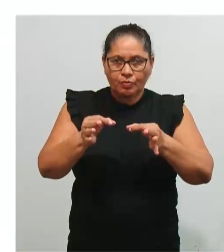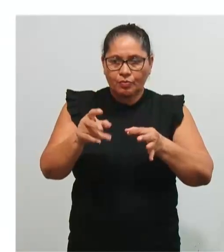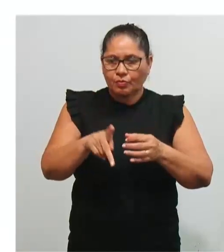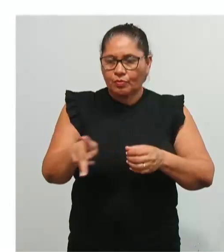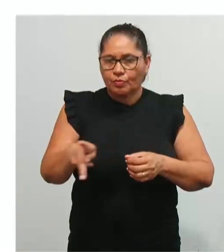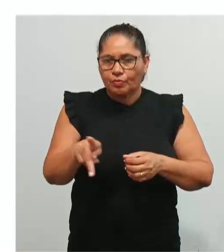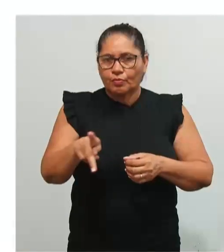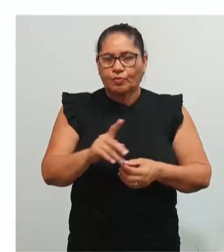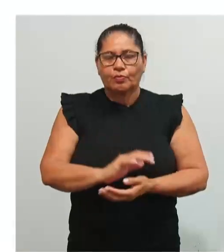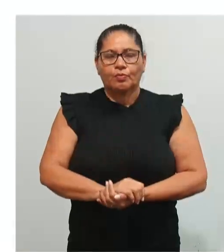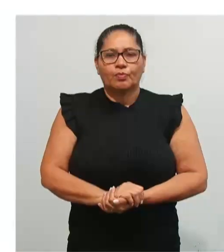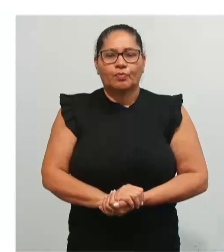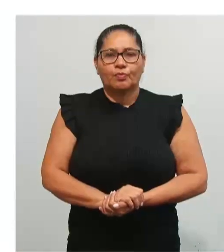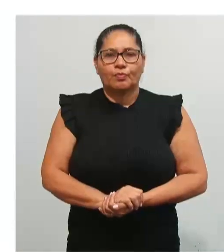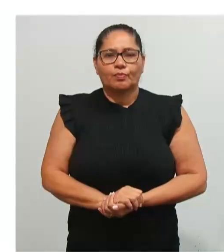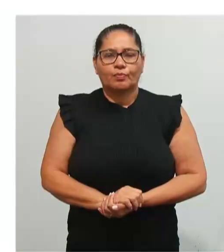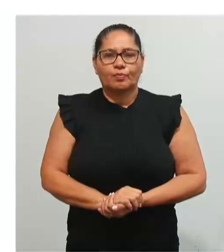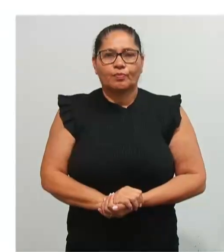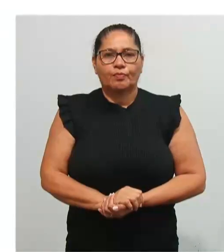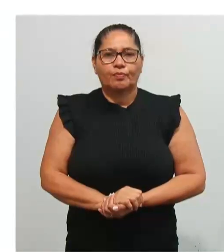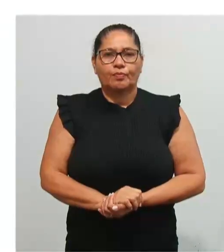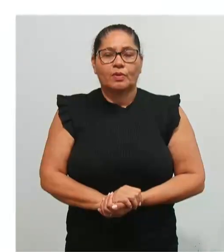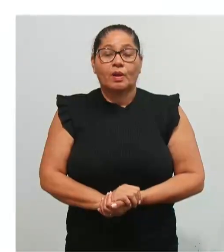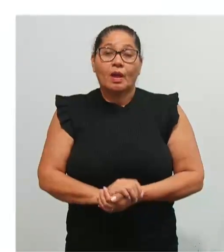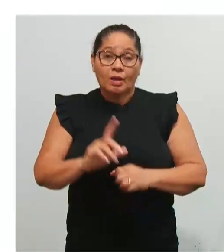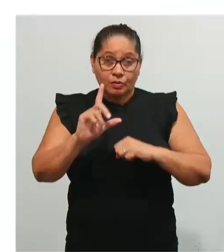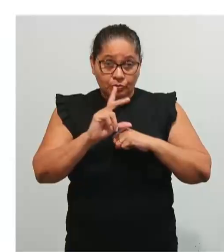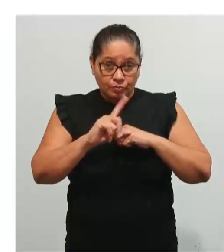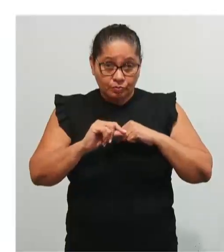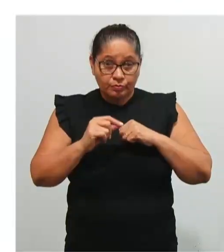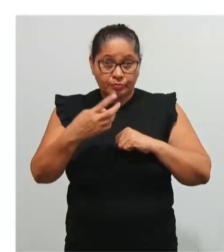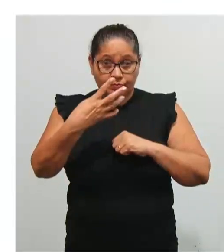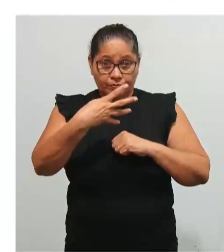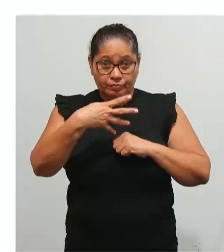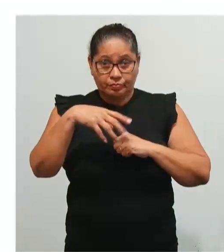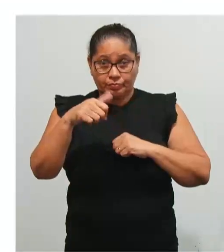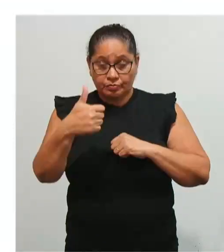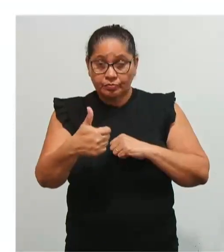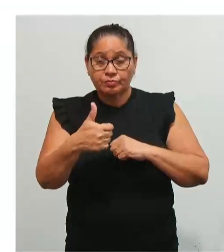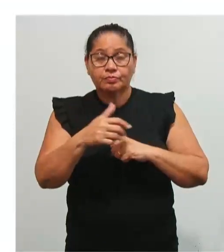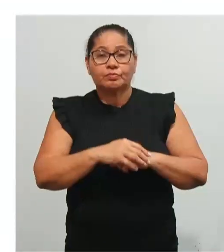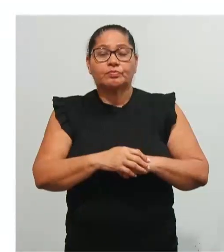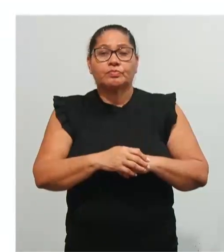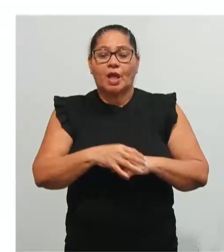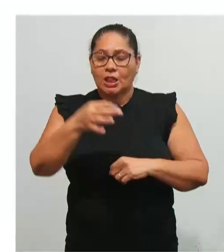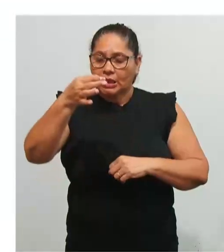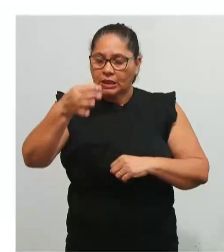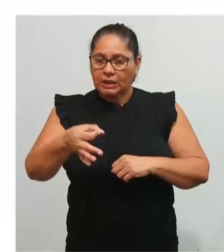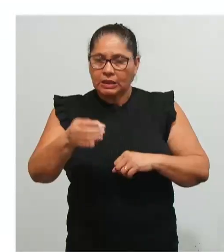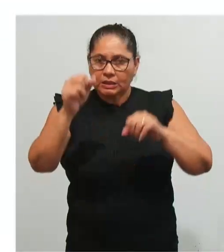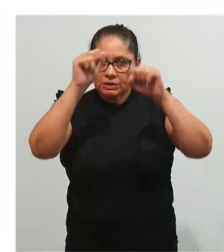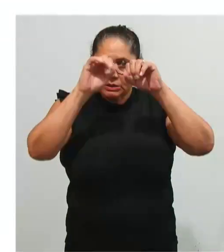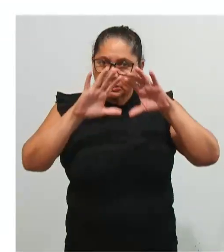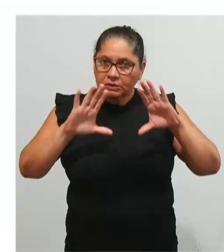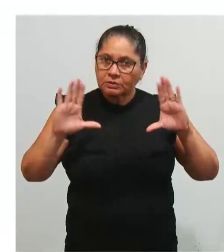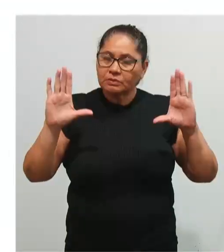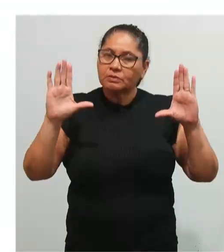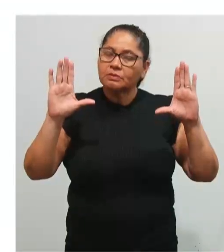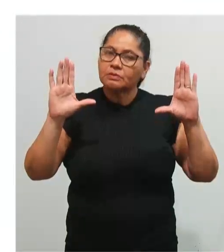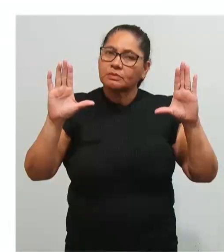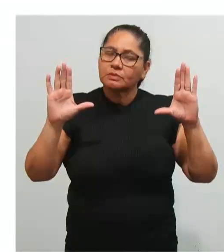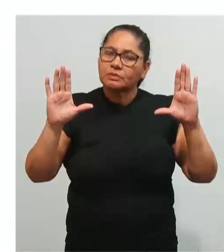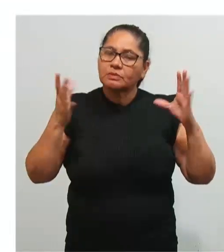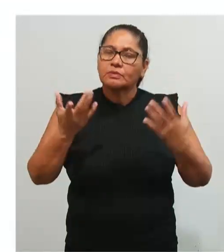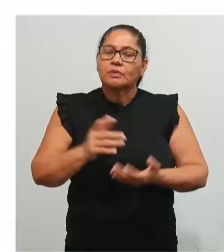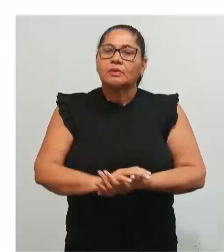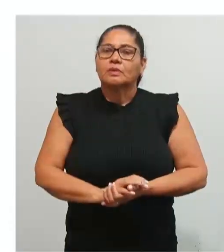públicas. No seu artigo 41, então, parágrafo 1, inciso 1, vai afirmar então a transparência também